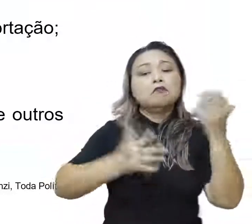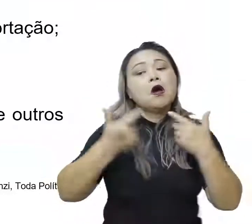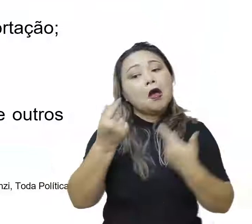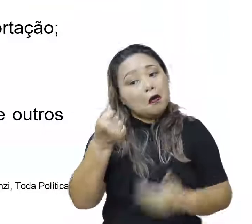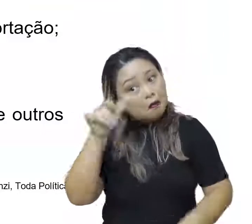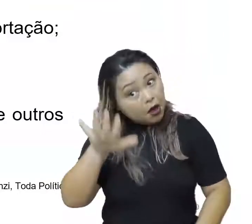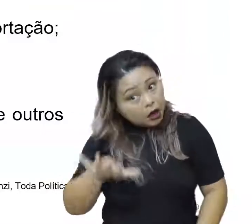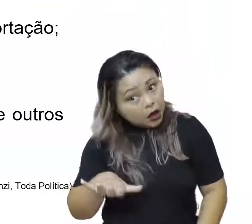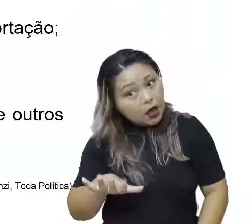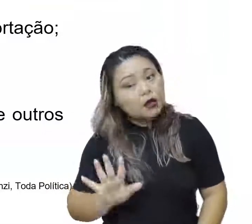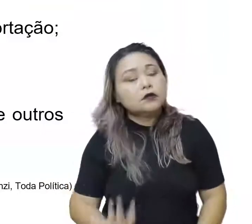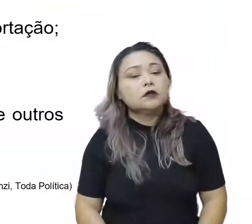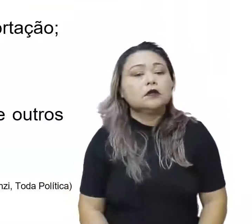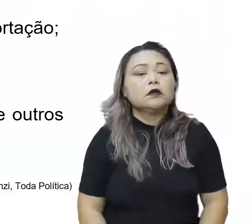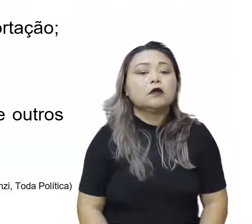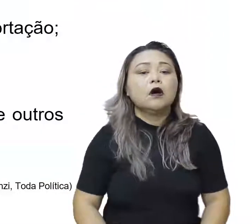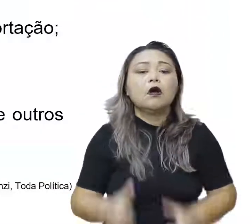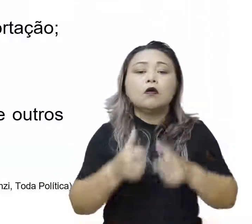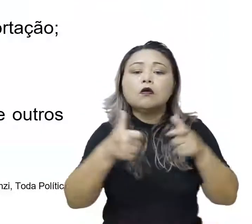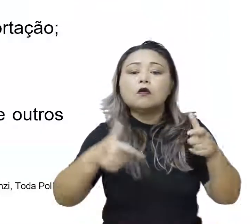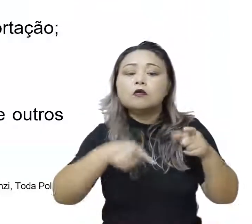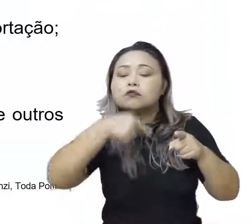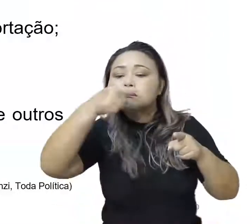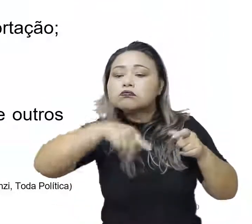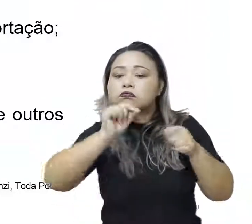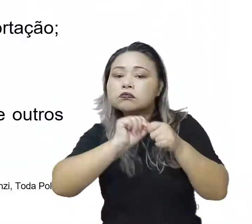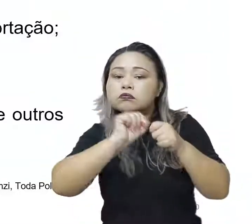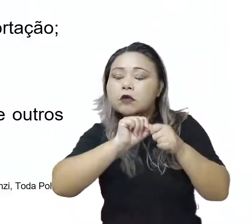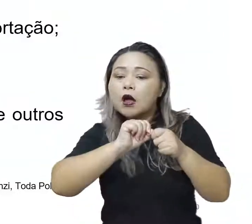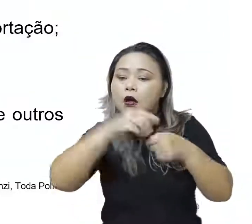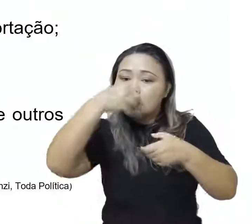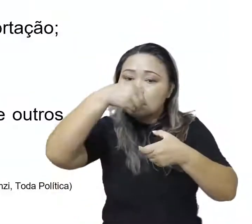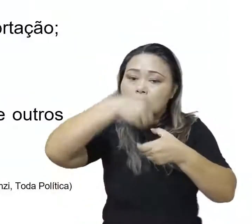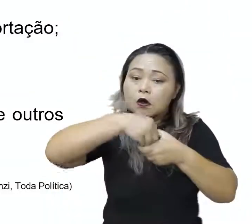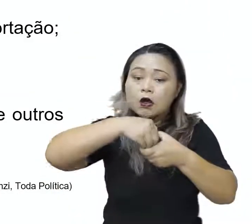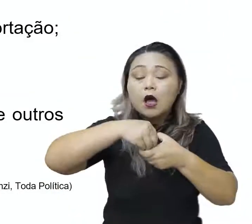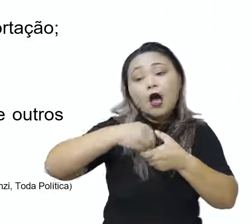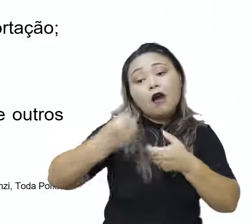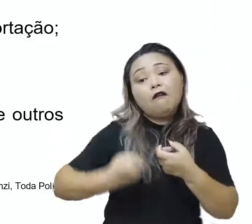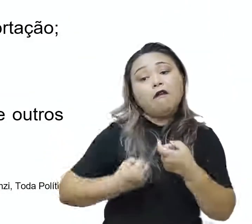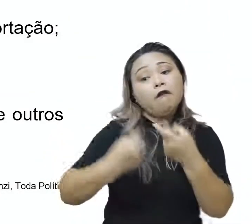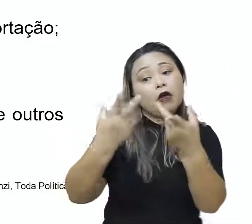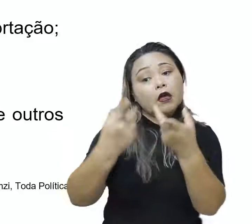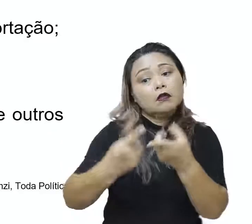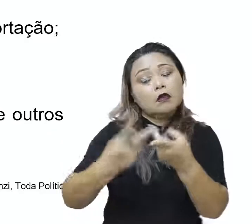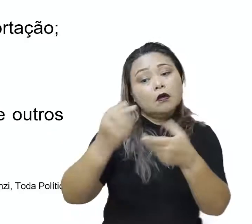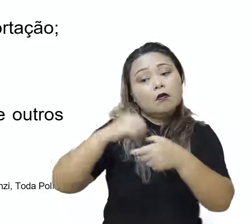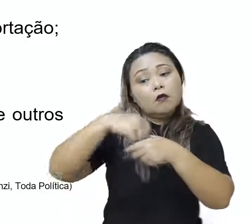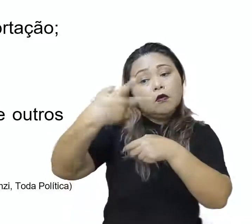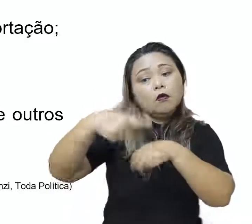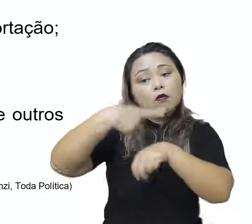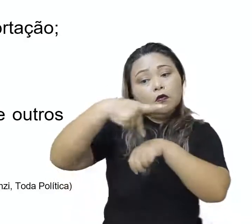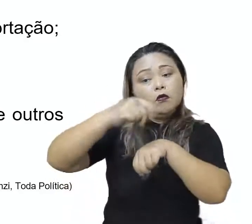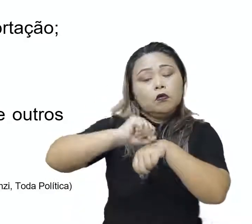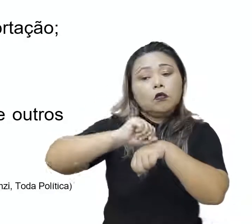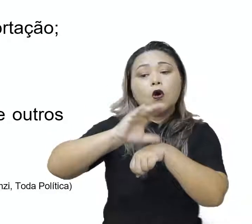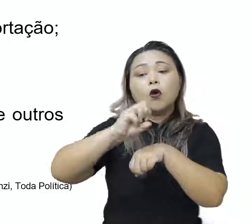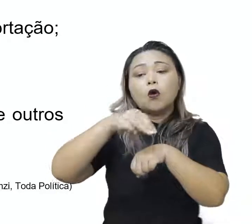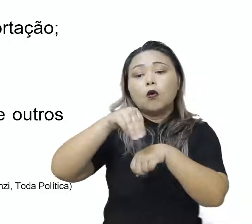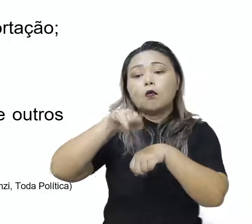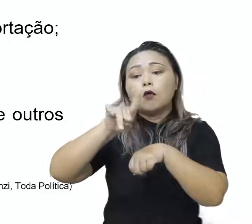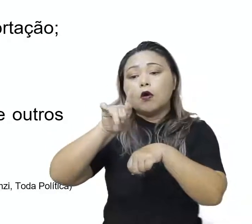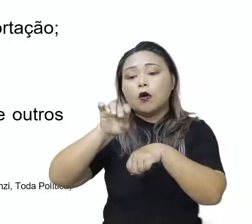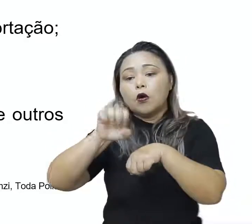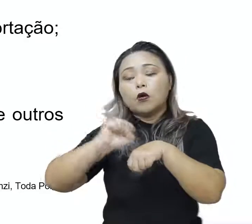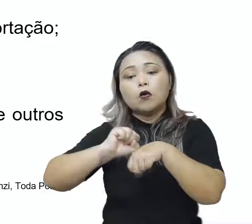Barata ainda, né? Aumento dos índices de produção e exportação. Nosso destaque é exportação de commodities, que